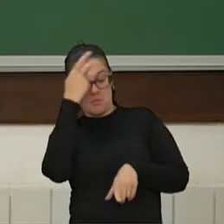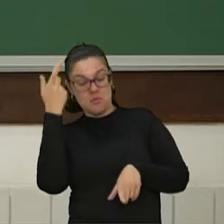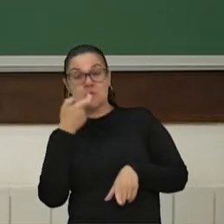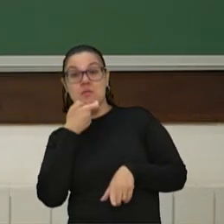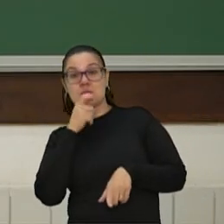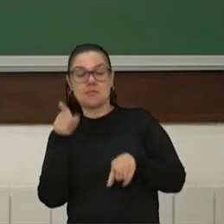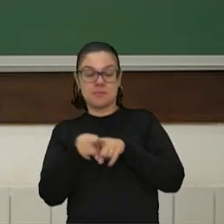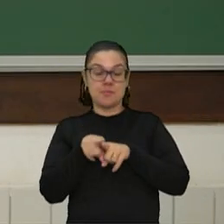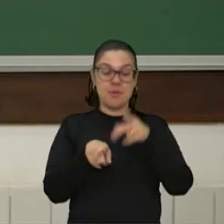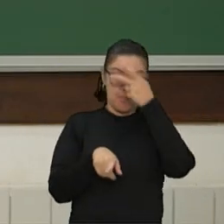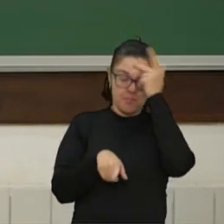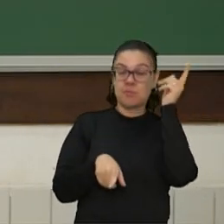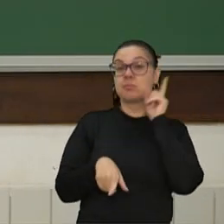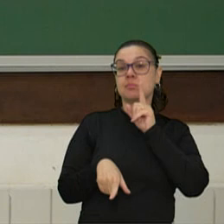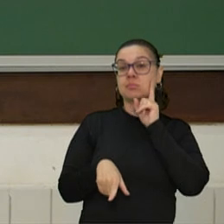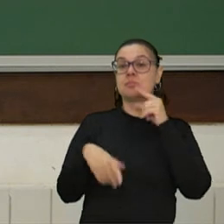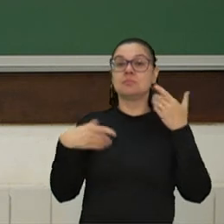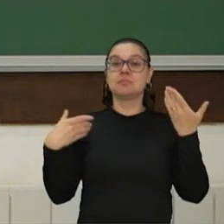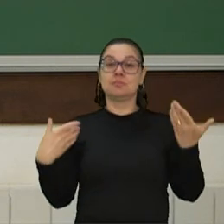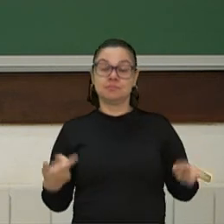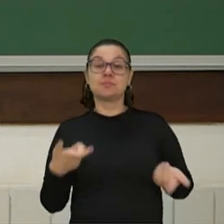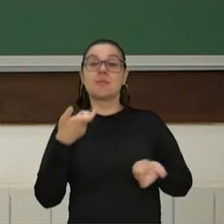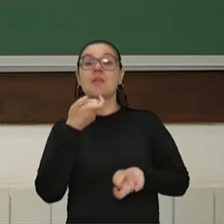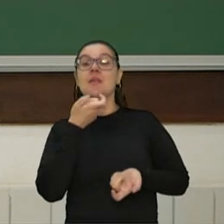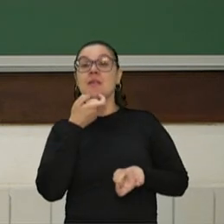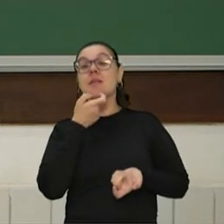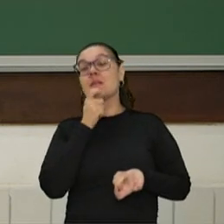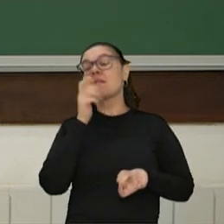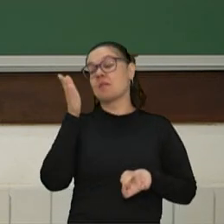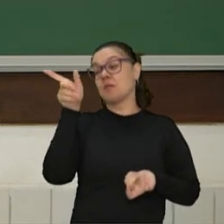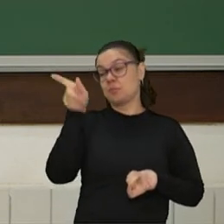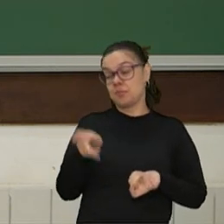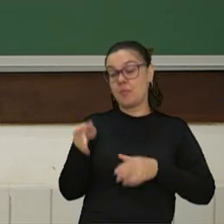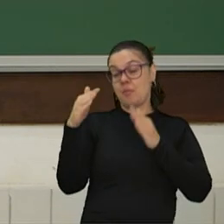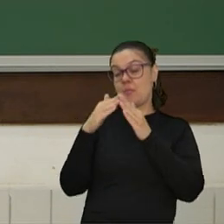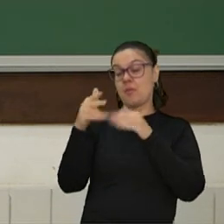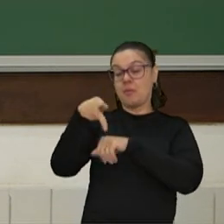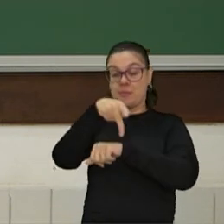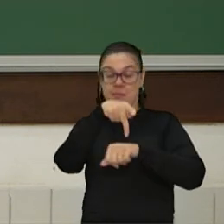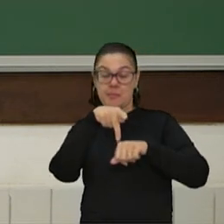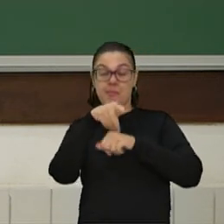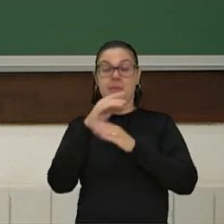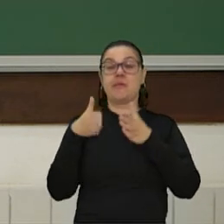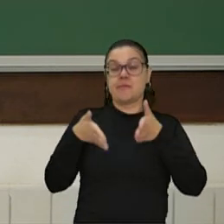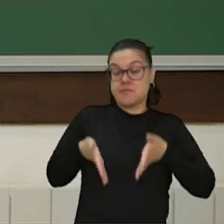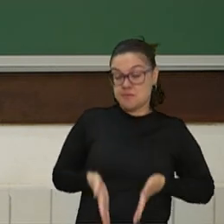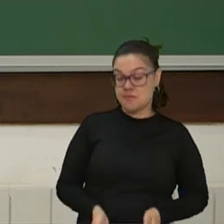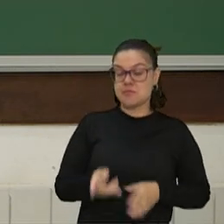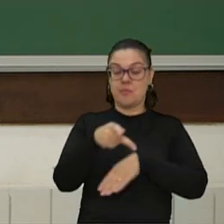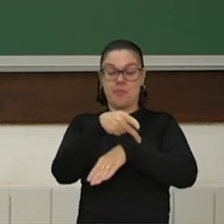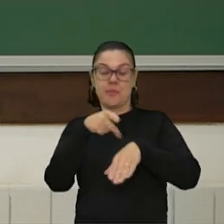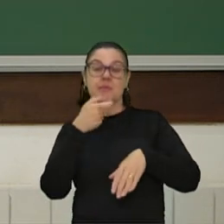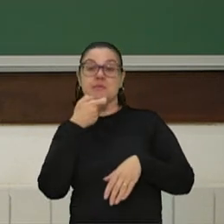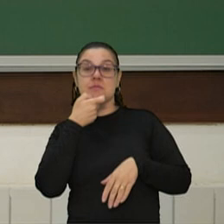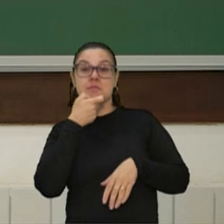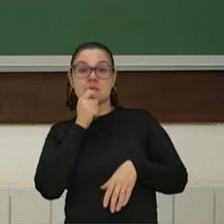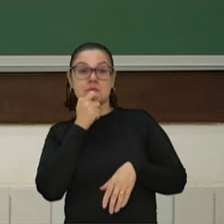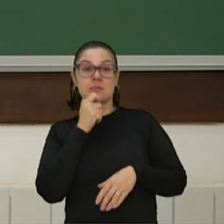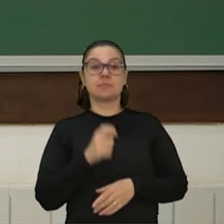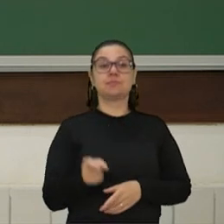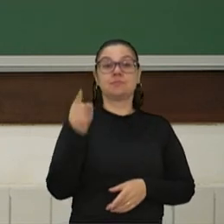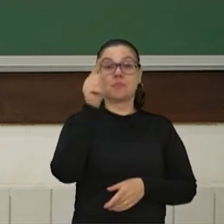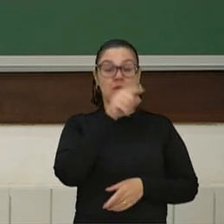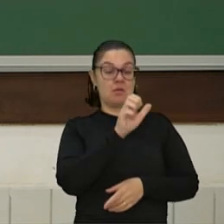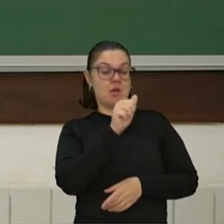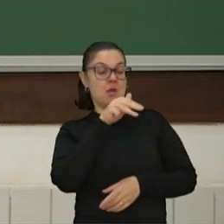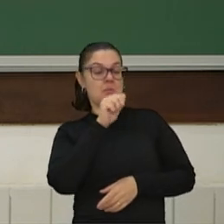pessoas americanas. Então, a diferença é que os ingleses, o English, são pessoas nascidas lá no, na Inglaterra. E o American